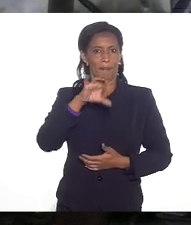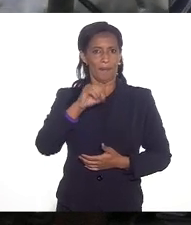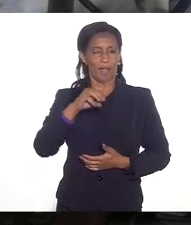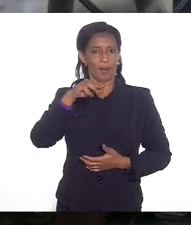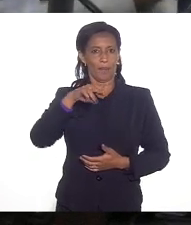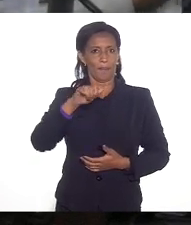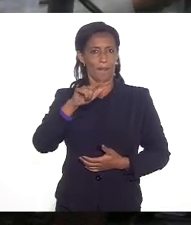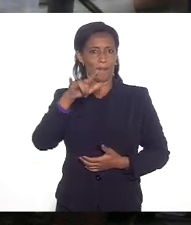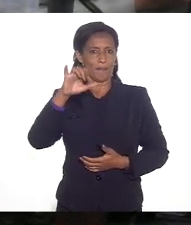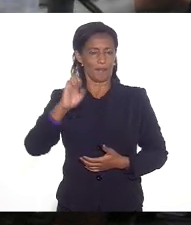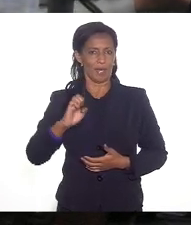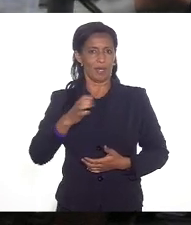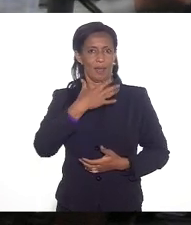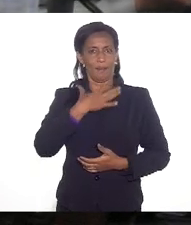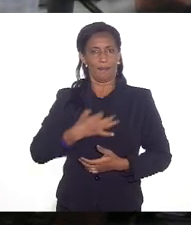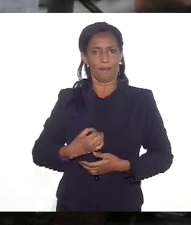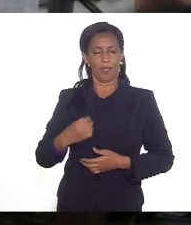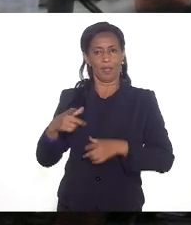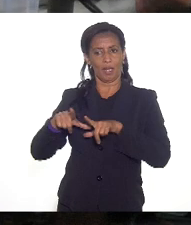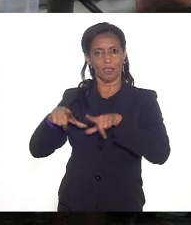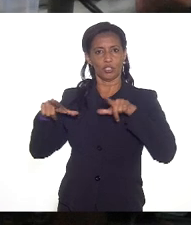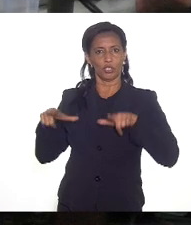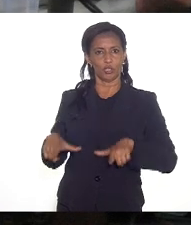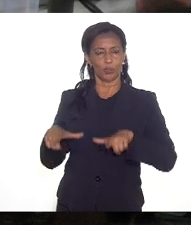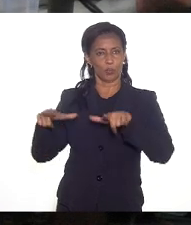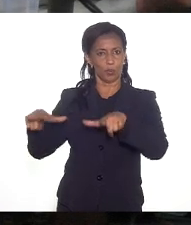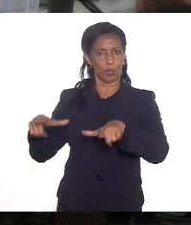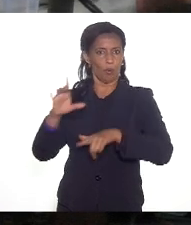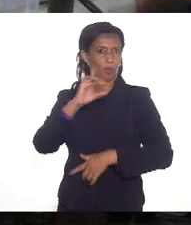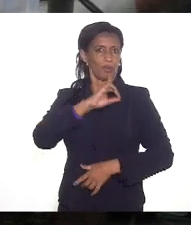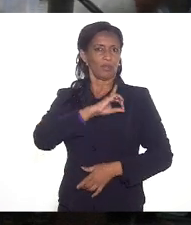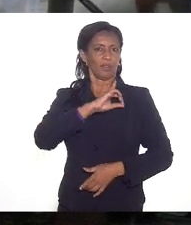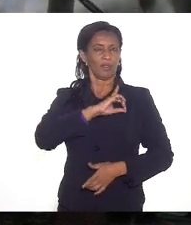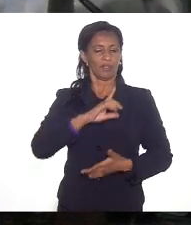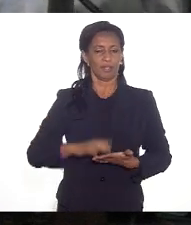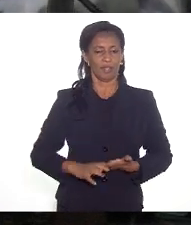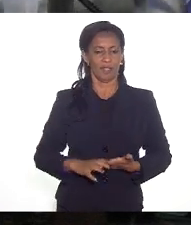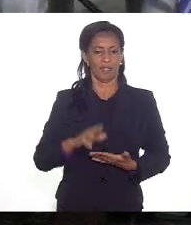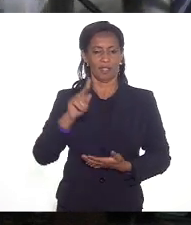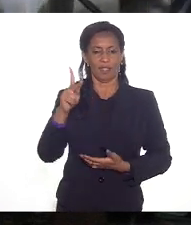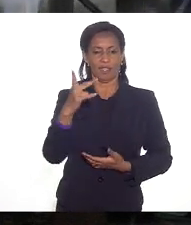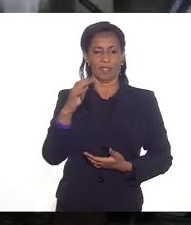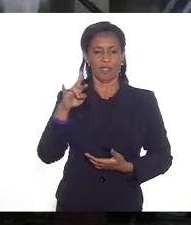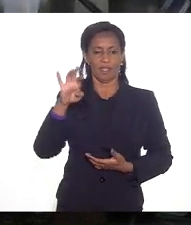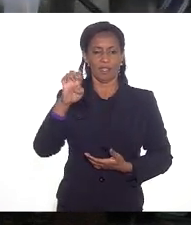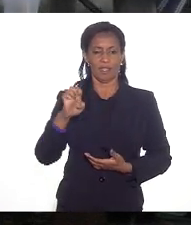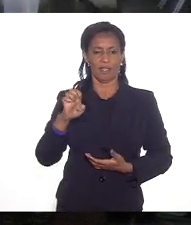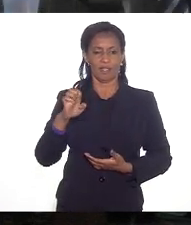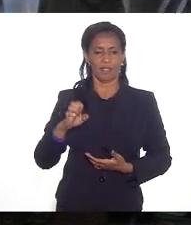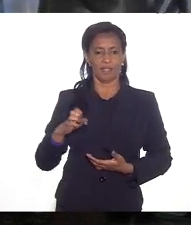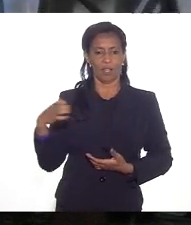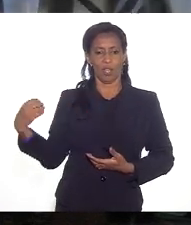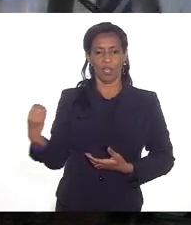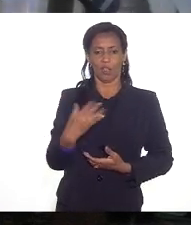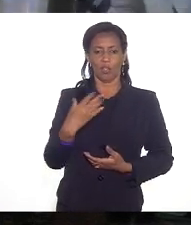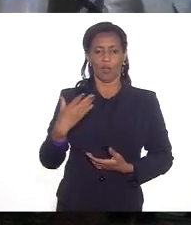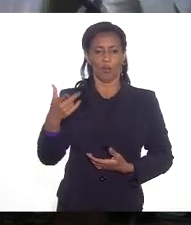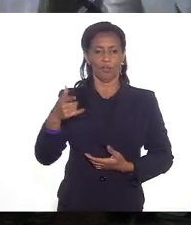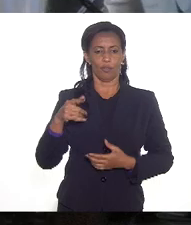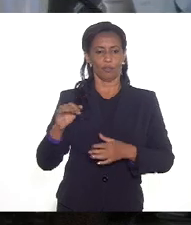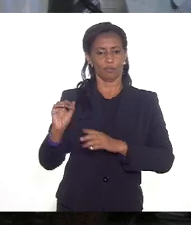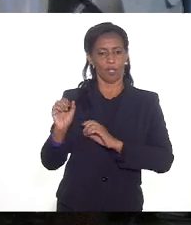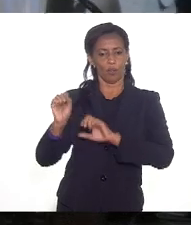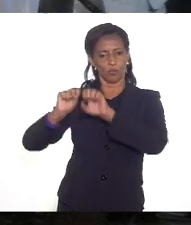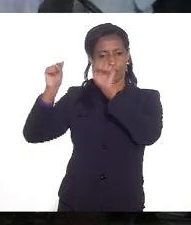Miller consegue lidar a Tiradentes e respectivo diploma ao ilustre delegada Henrique Damasceno parte da comissão de normas internas e proposições externas